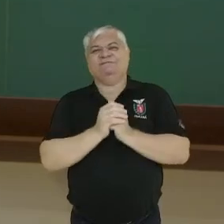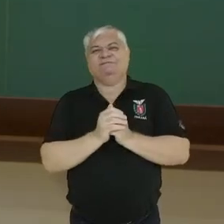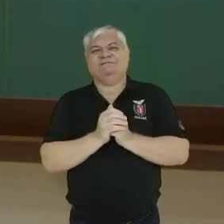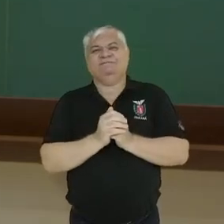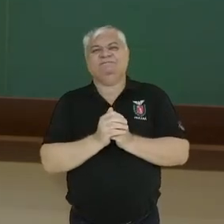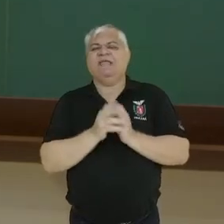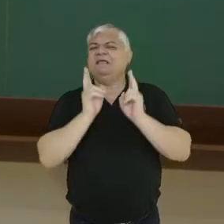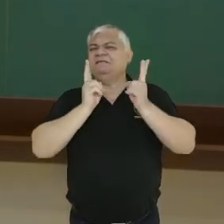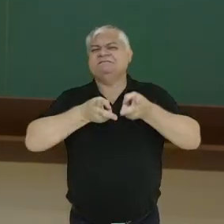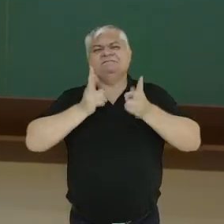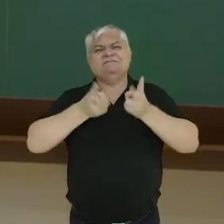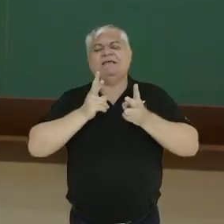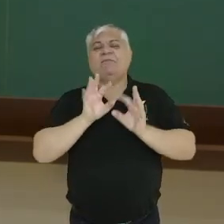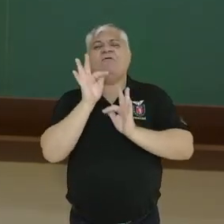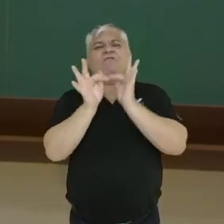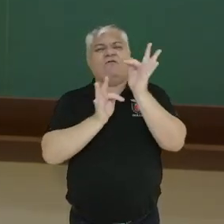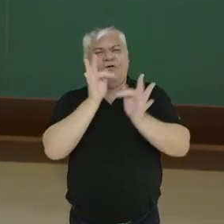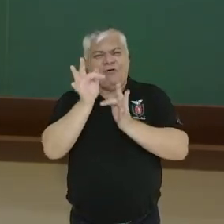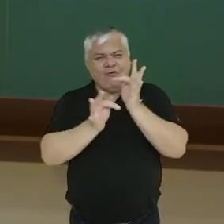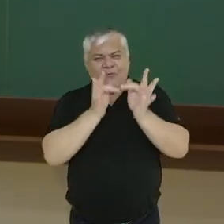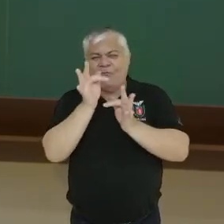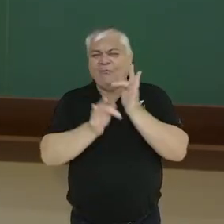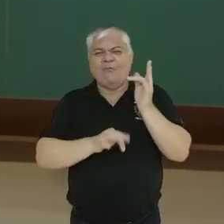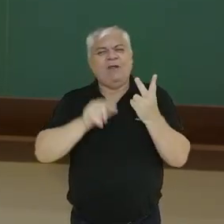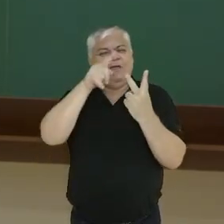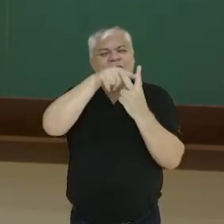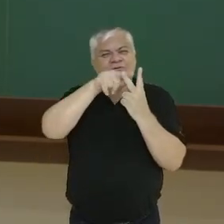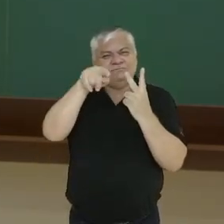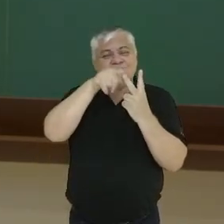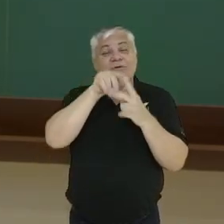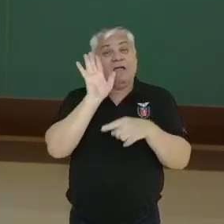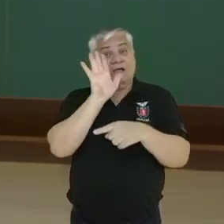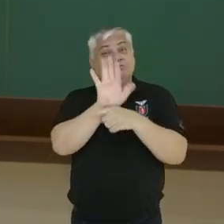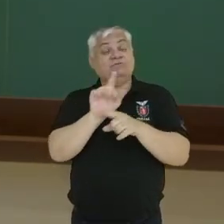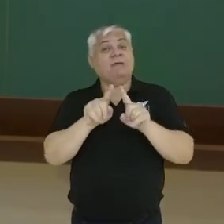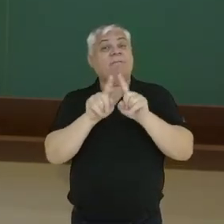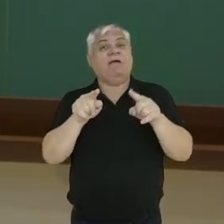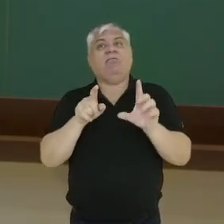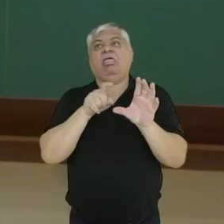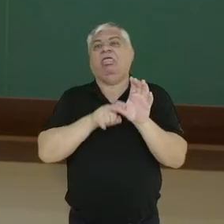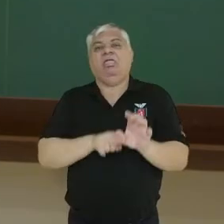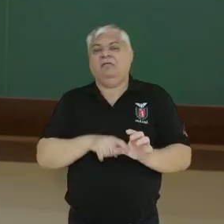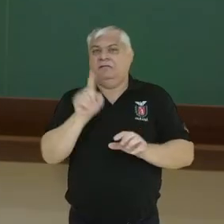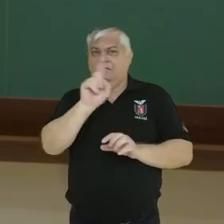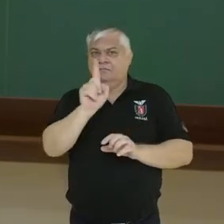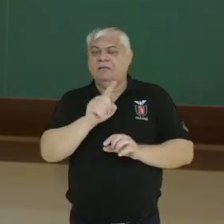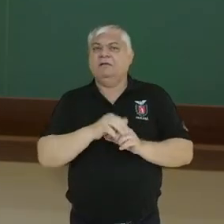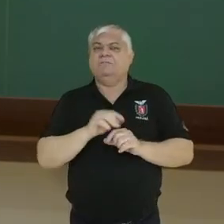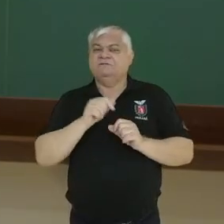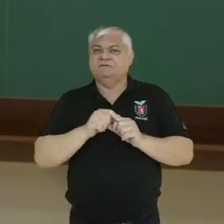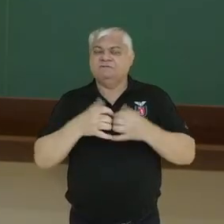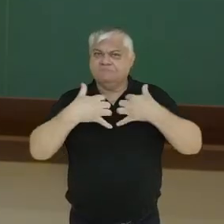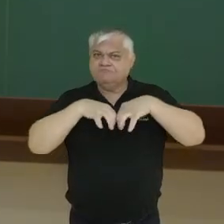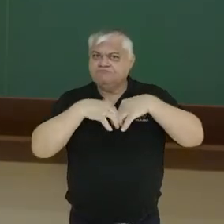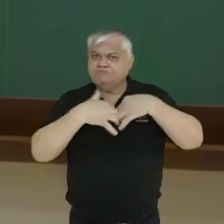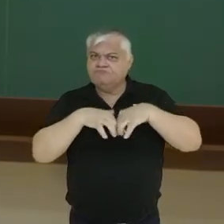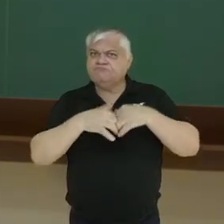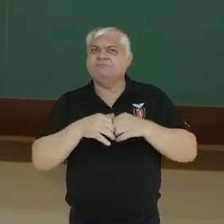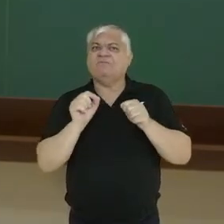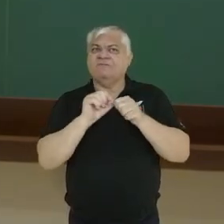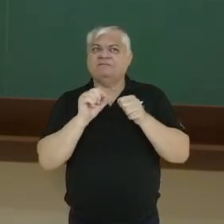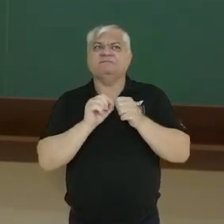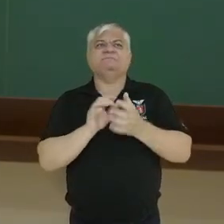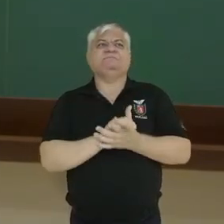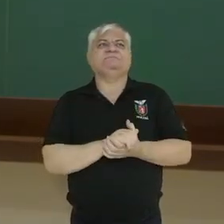você pode decorar a fórmula? Pode, agiliza um pouco a sua vida, mas você não depende dela, porque é só aplicar o teorema de Pitágoras,